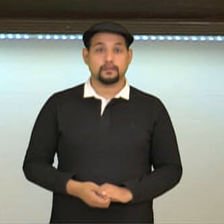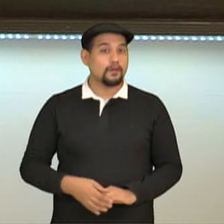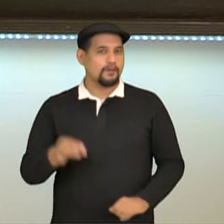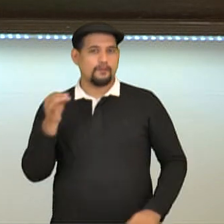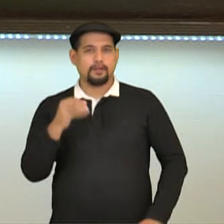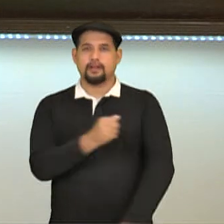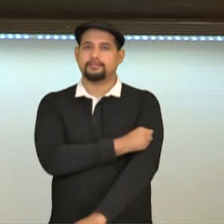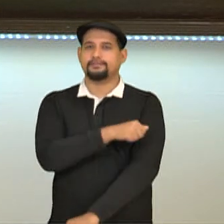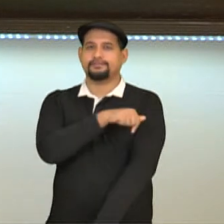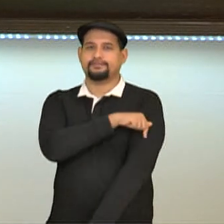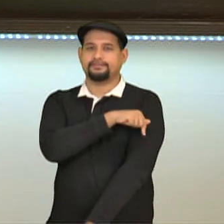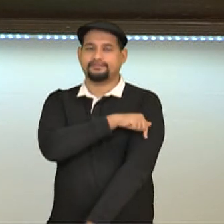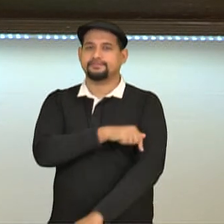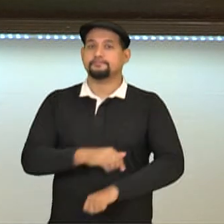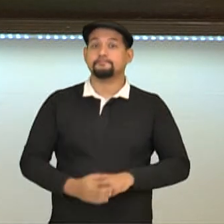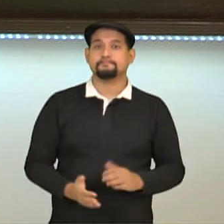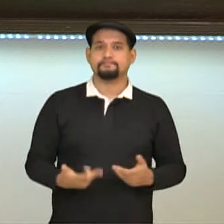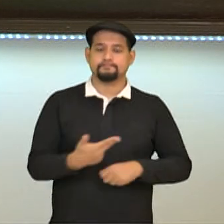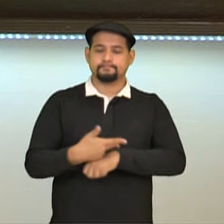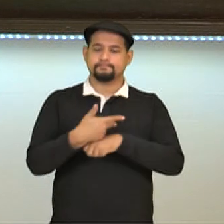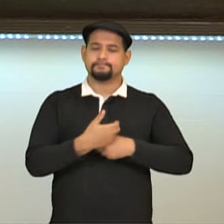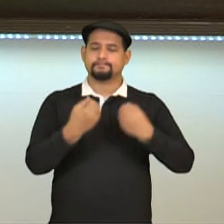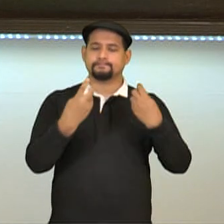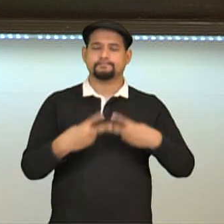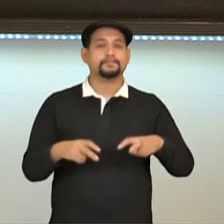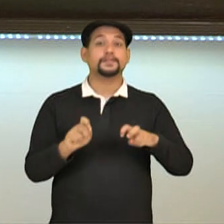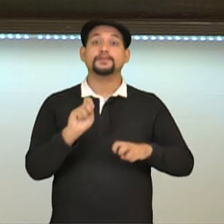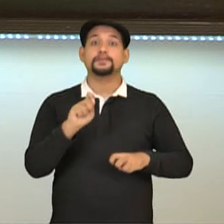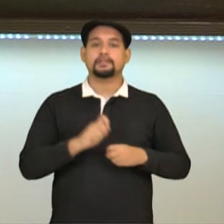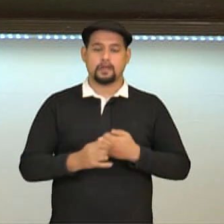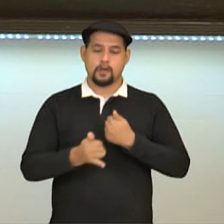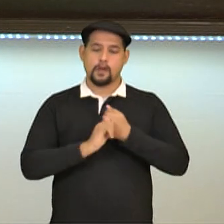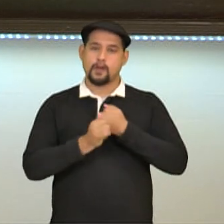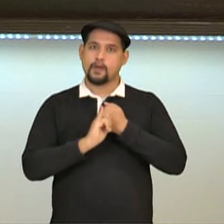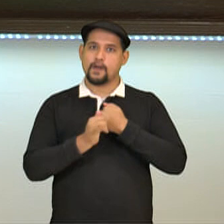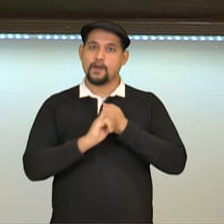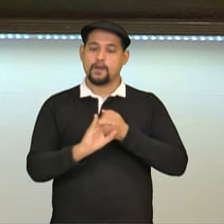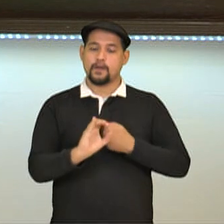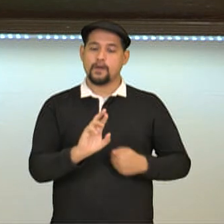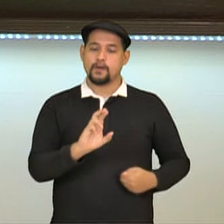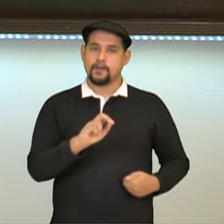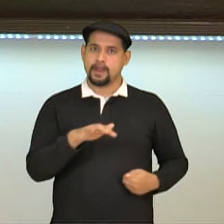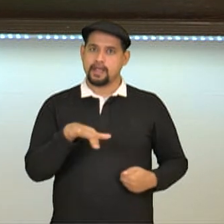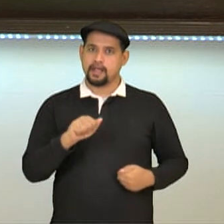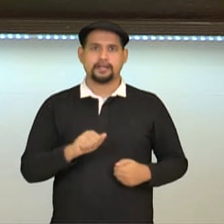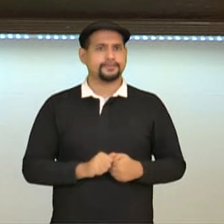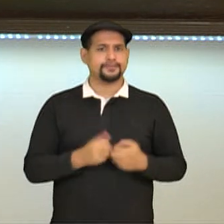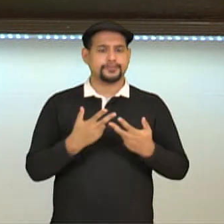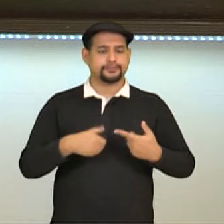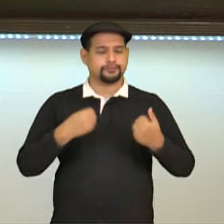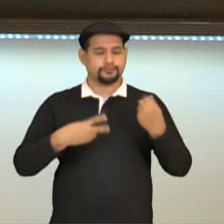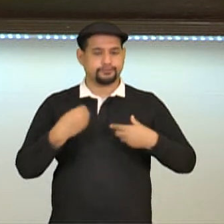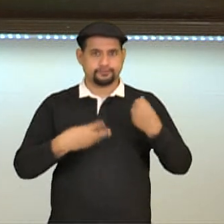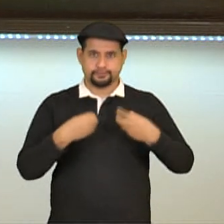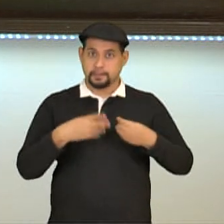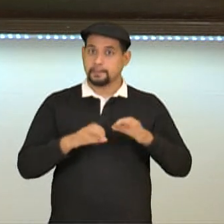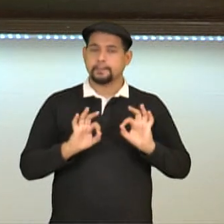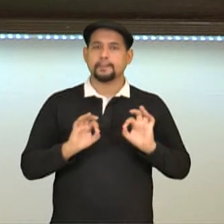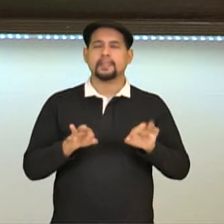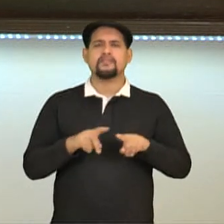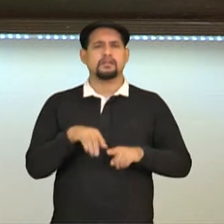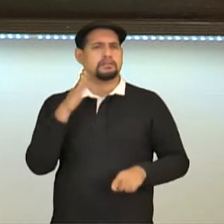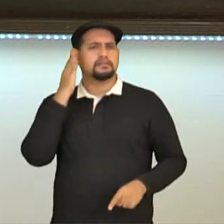Olá, estudantes do 7º ano. Neste vídeo vamos falar sobre crônica, enquanto gênero discursivo literário.